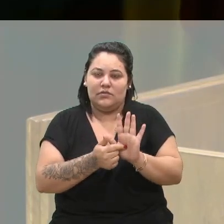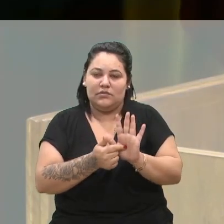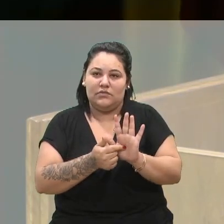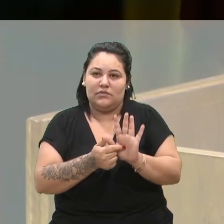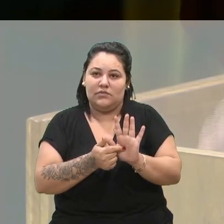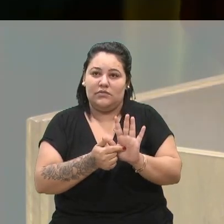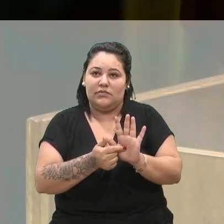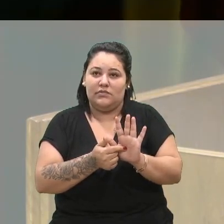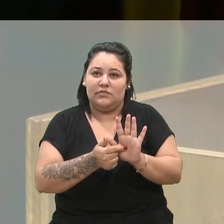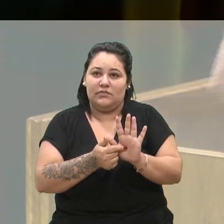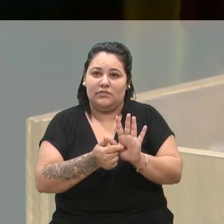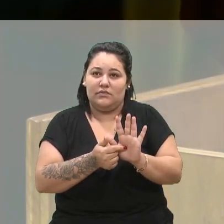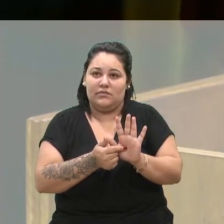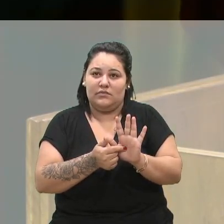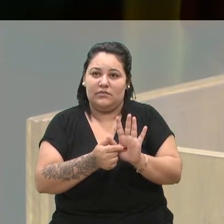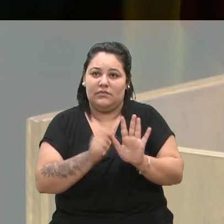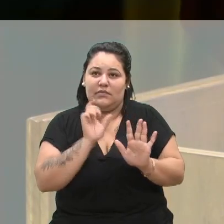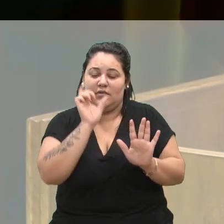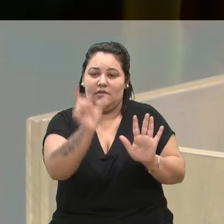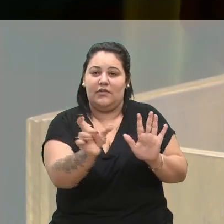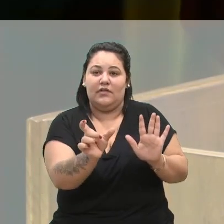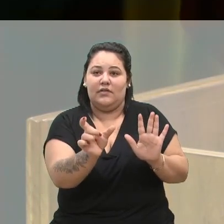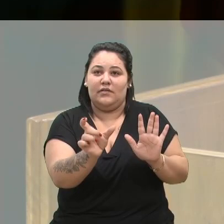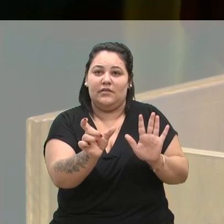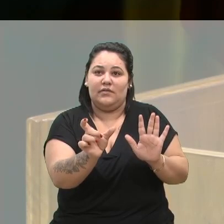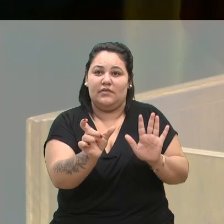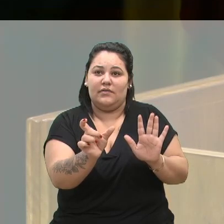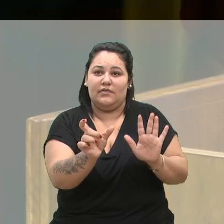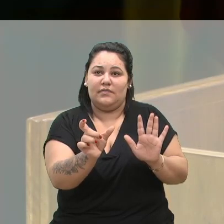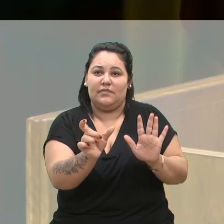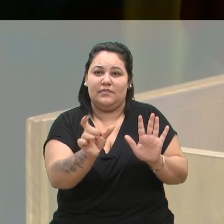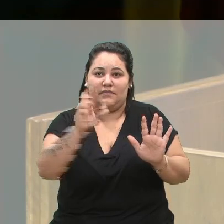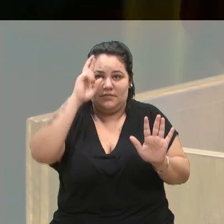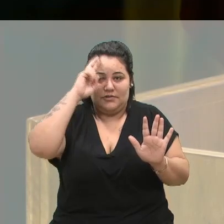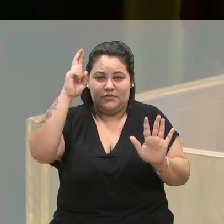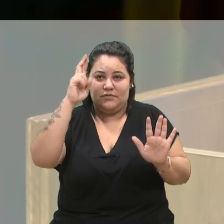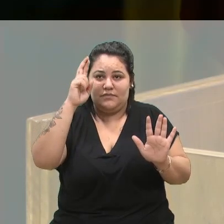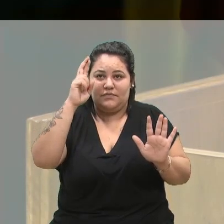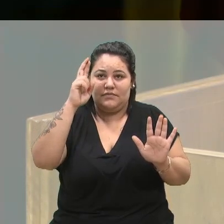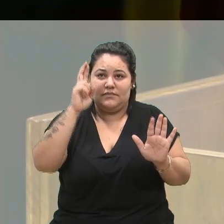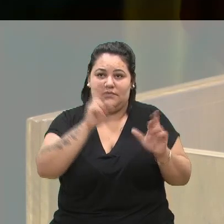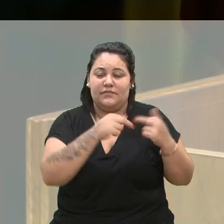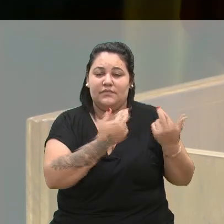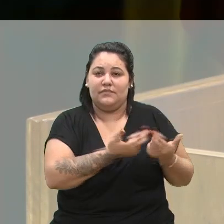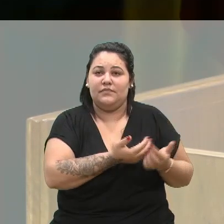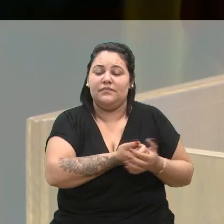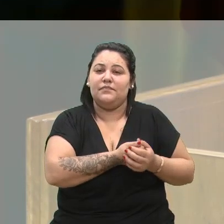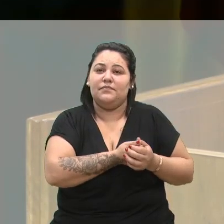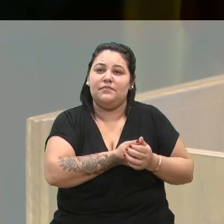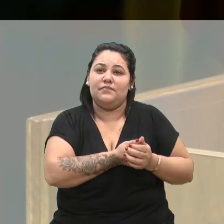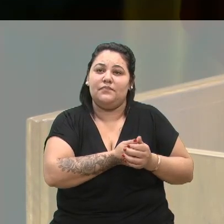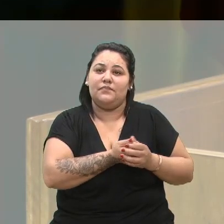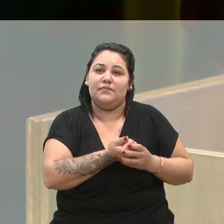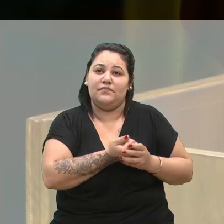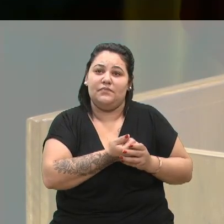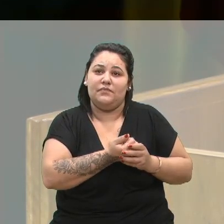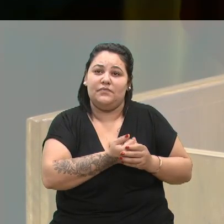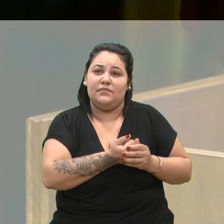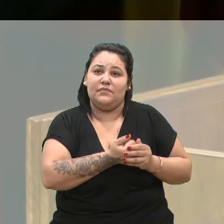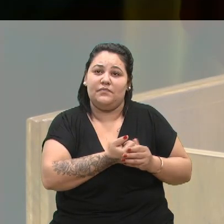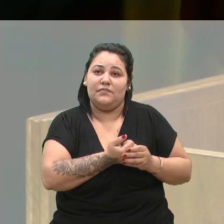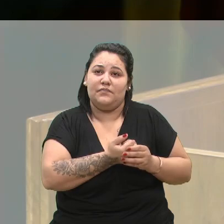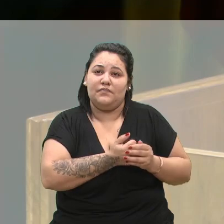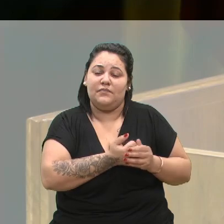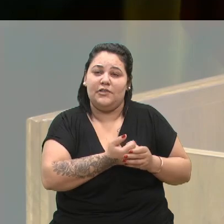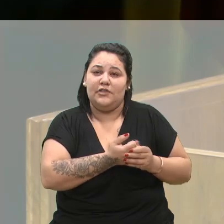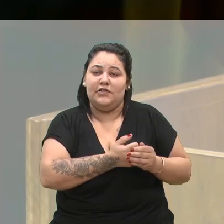para palavras, do meu chefe de seção, que ele diz: antes mesmo de sua